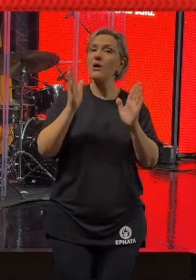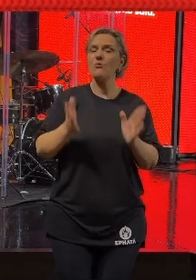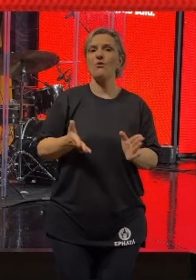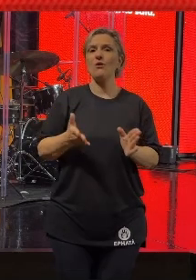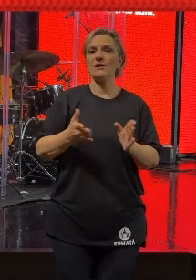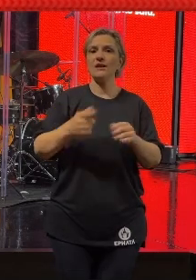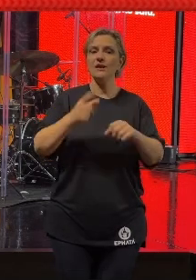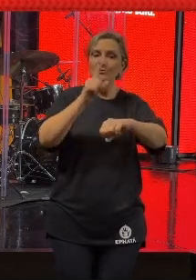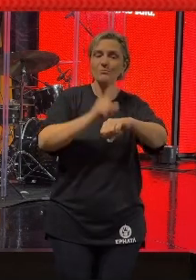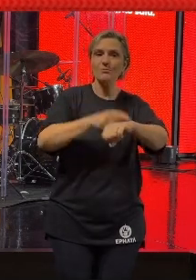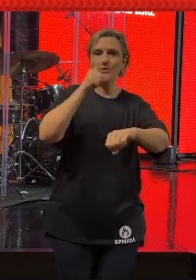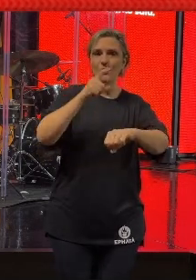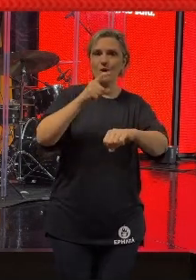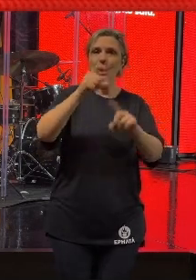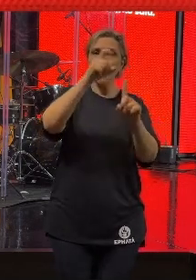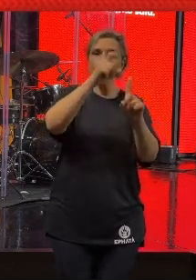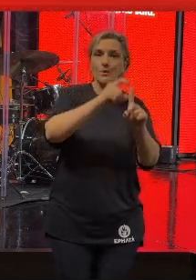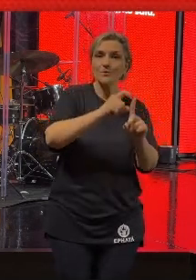o Espírito